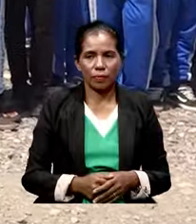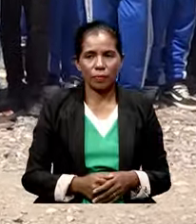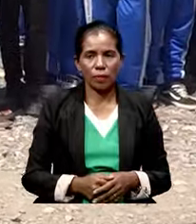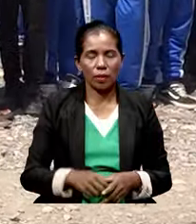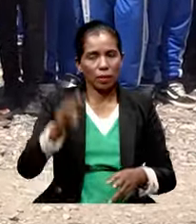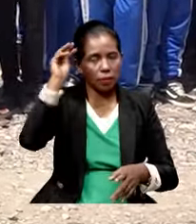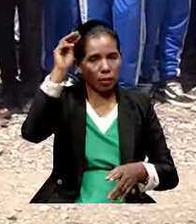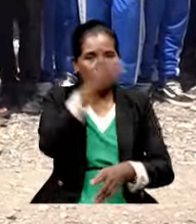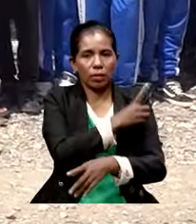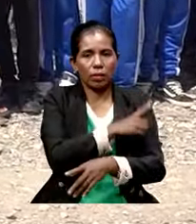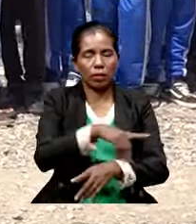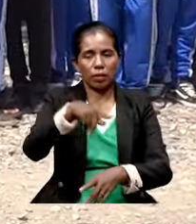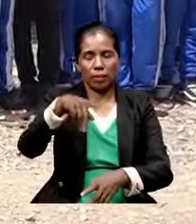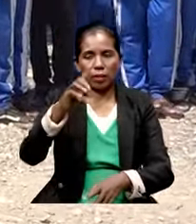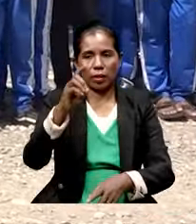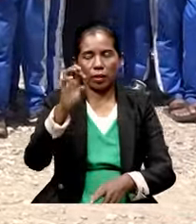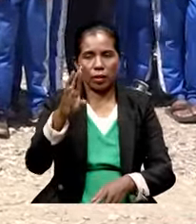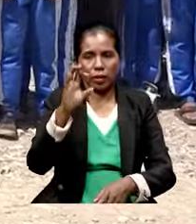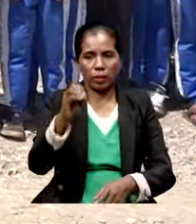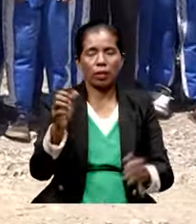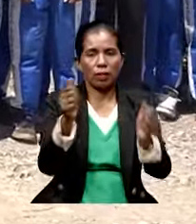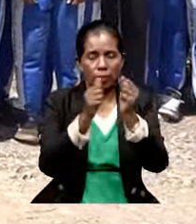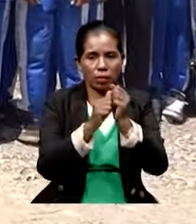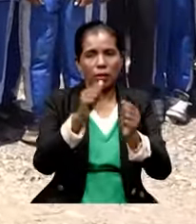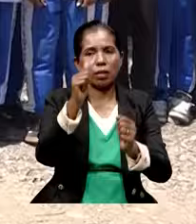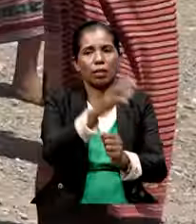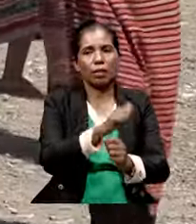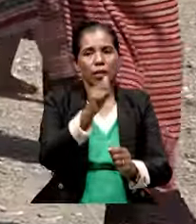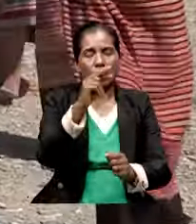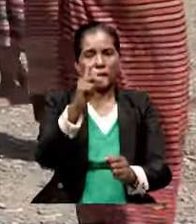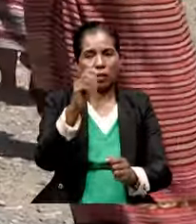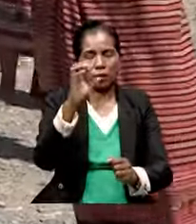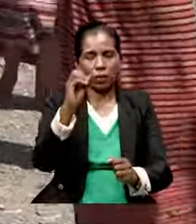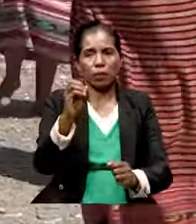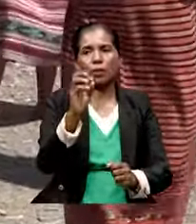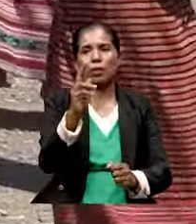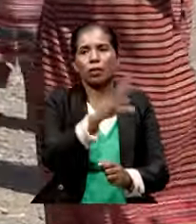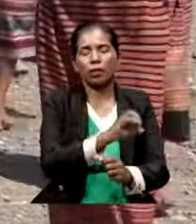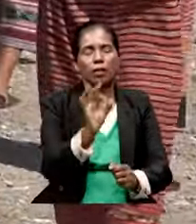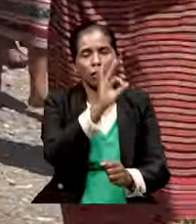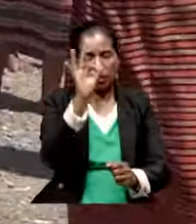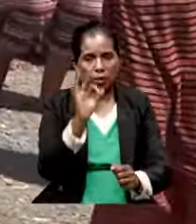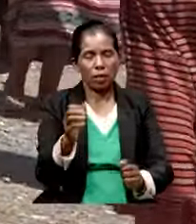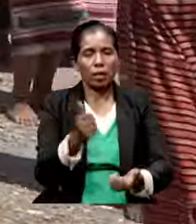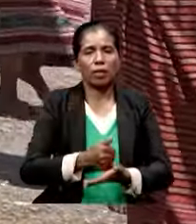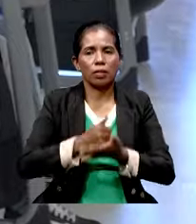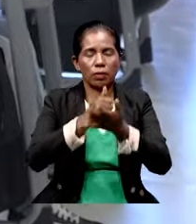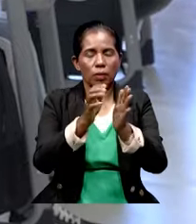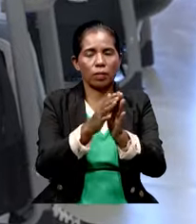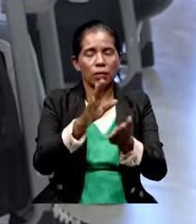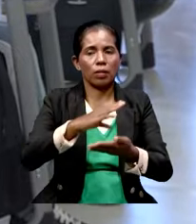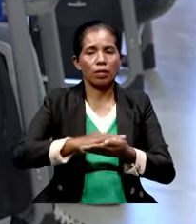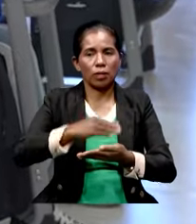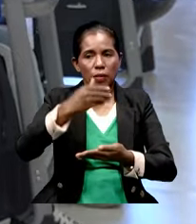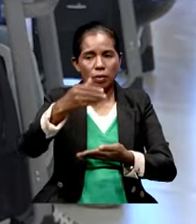Ministro de Defesa Pedro Clamarfuic hamutu co Almirante Antônio Silva Ribeiro e a sexta né apoia laptop Tolonolo